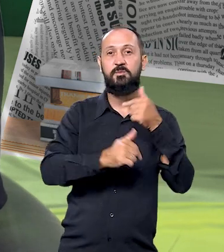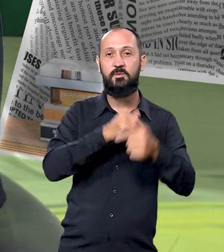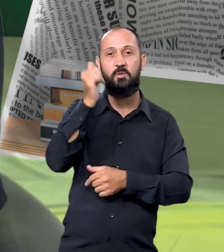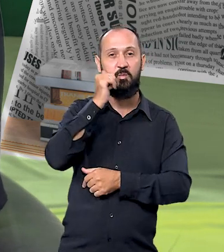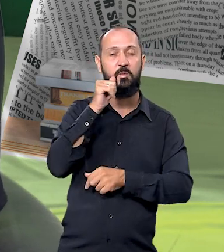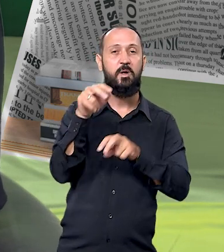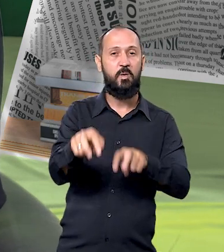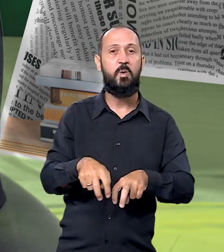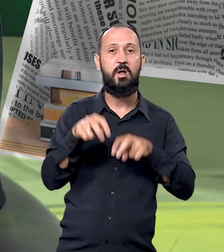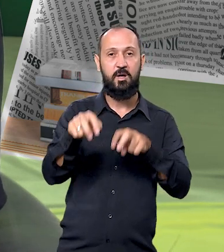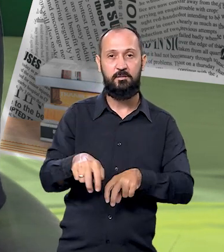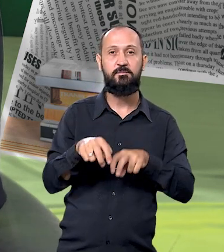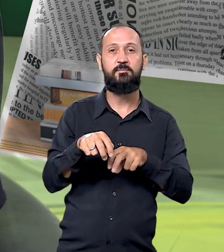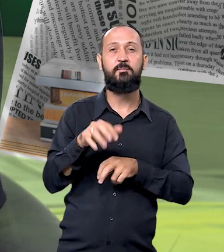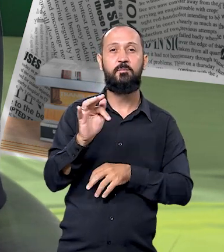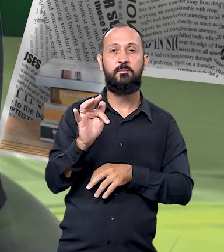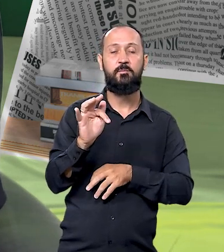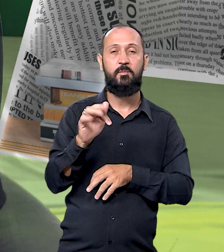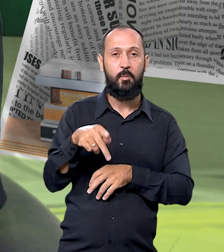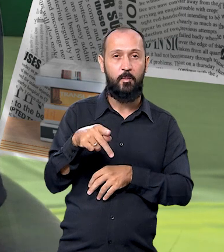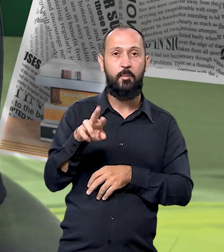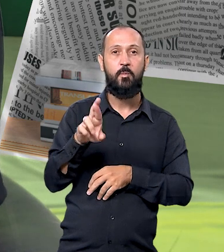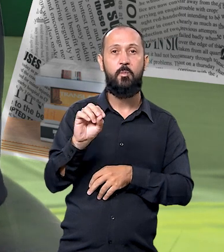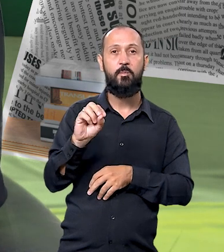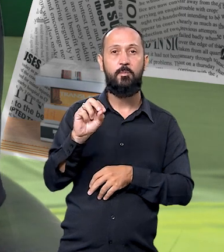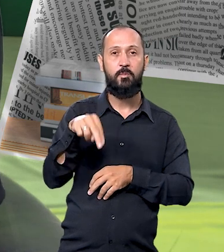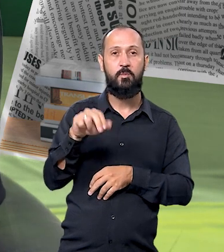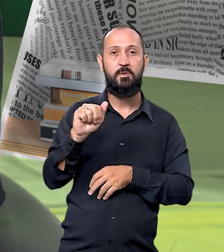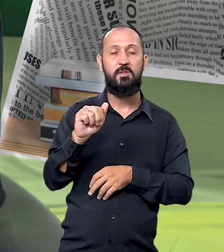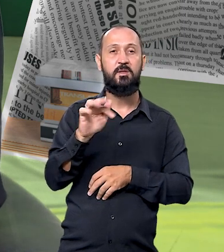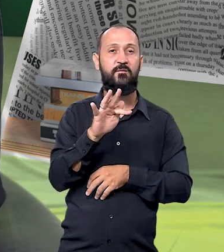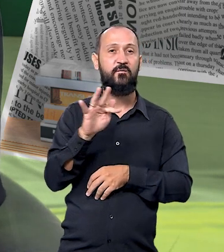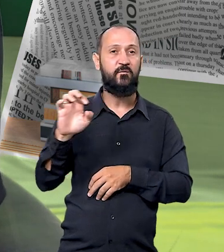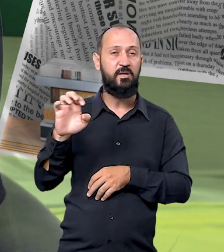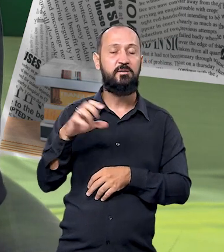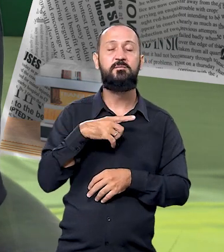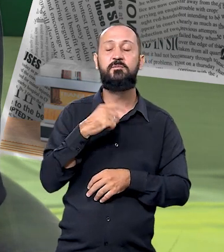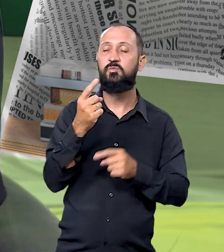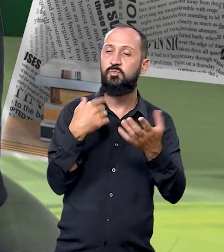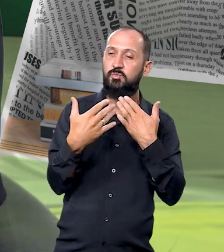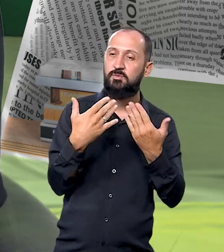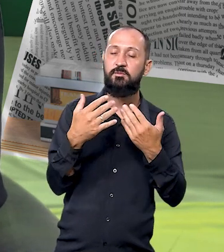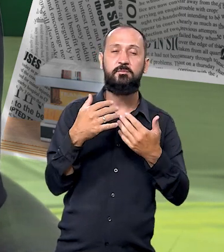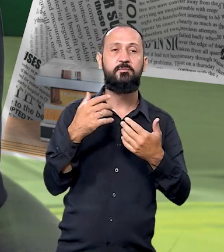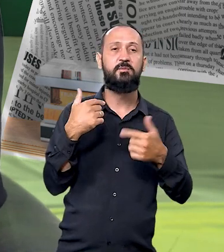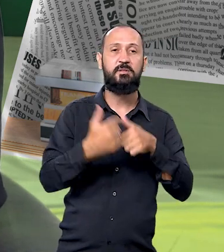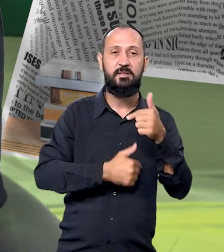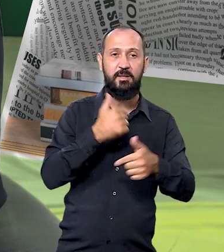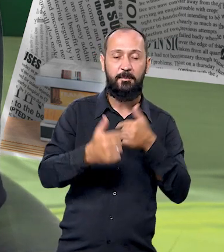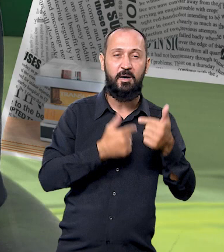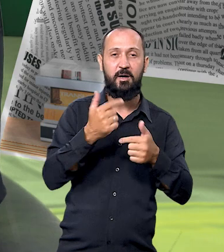Sul, eu trabalhei com as mulheres rurais, também no Pronaf Mulher. Então a gente ia para o assentamento, discutir a realidade dessas